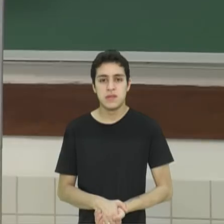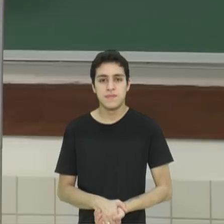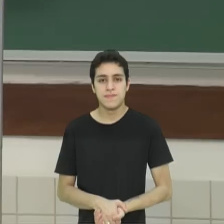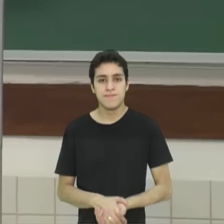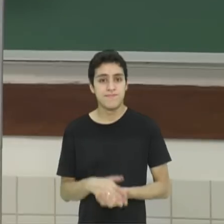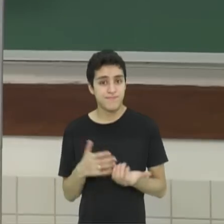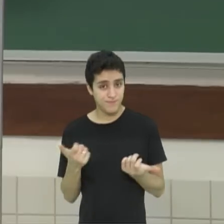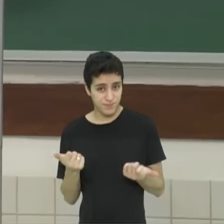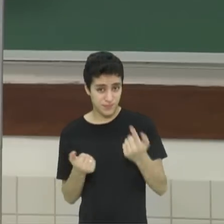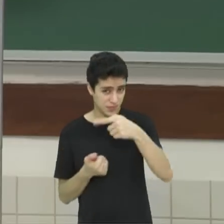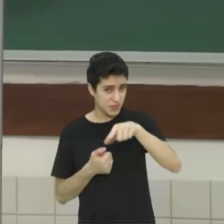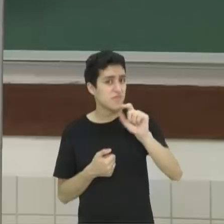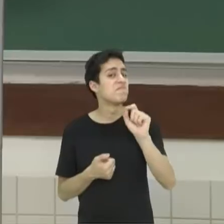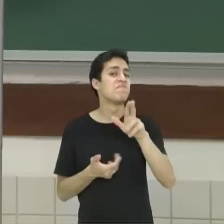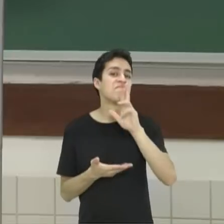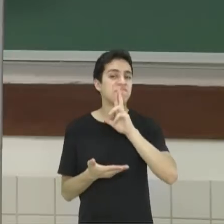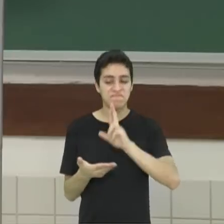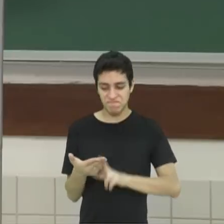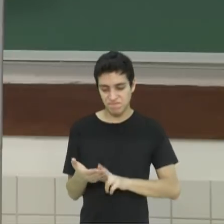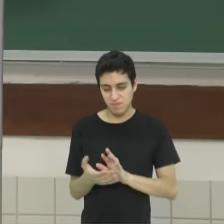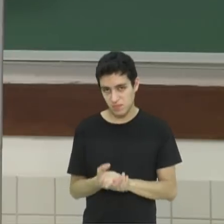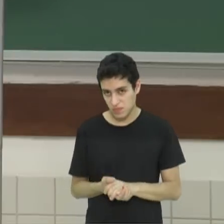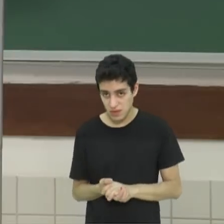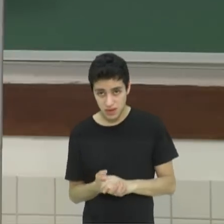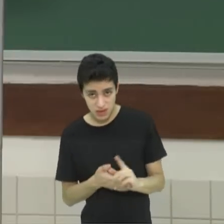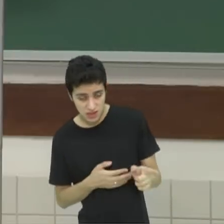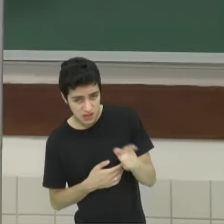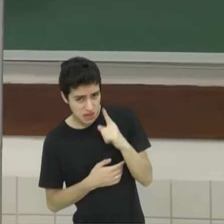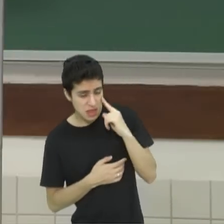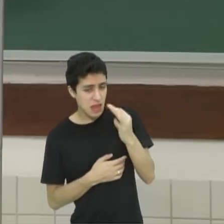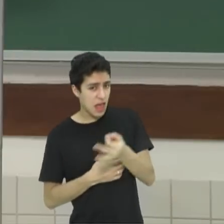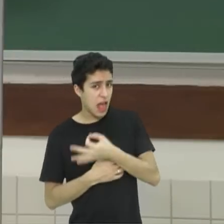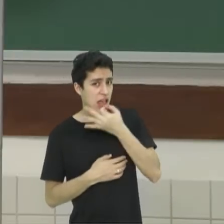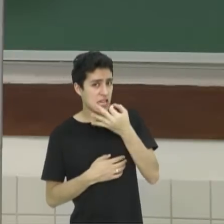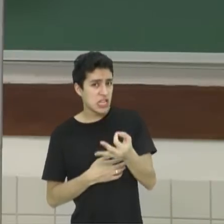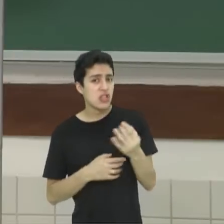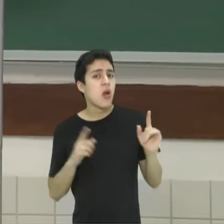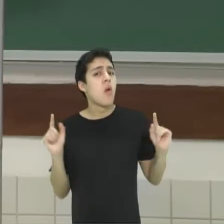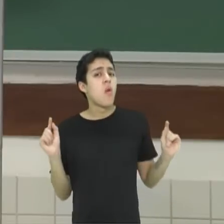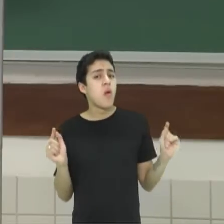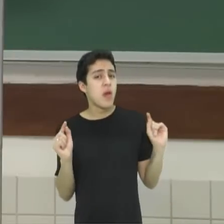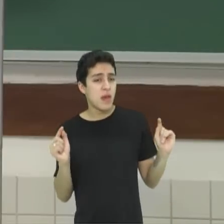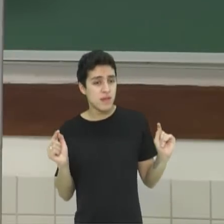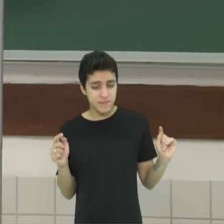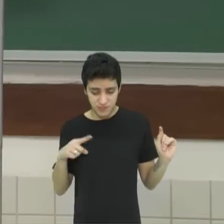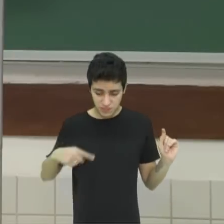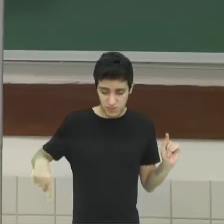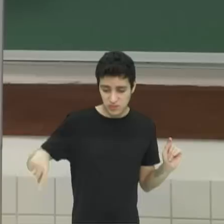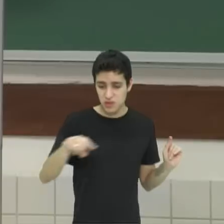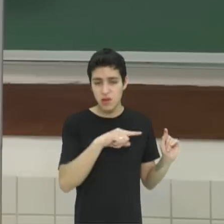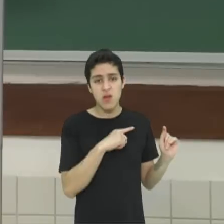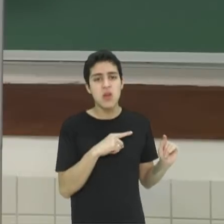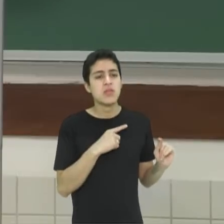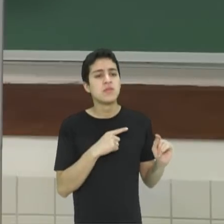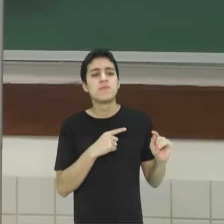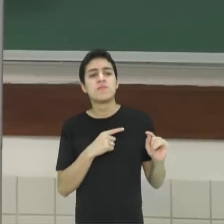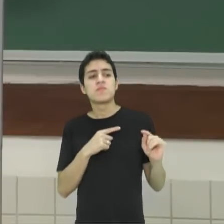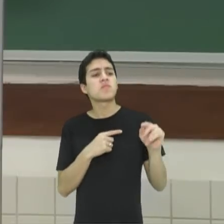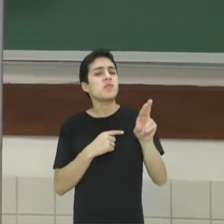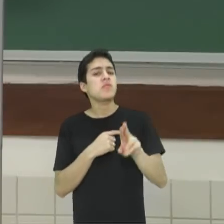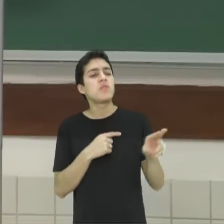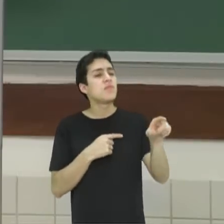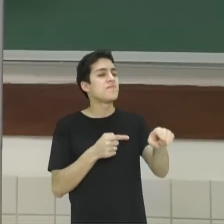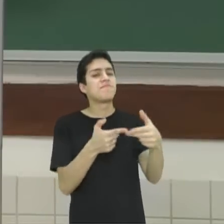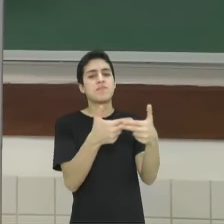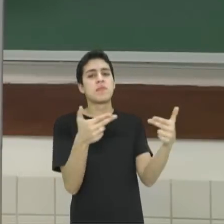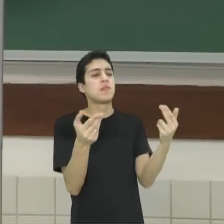E aí, o que você respondeu? A crítica, neste caso, está em nós estarmos consumindo algo sem